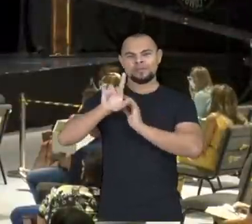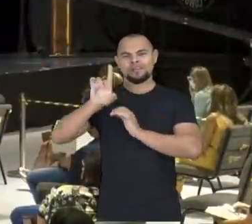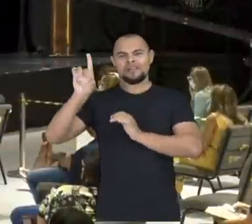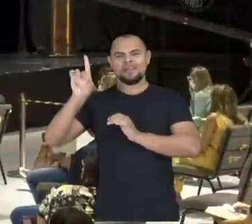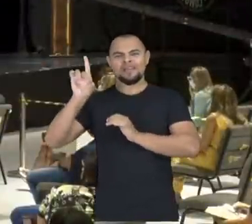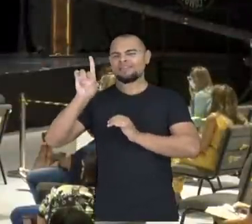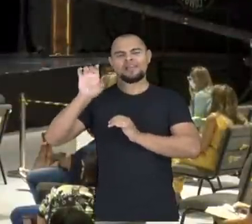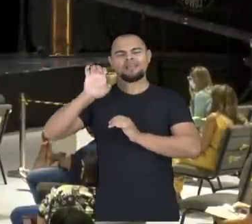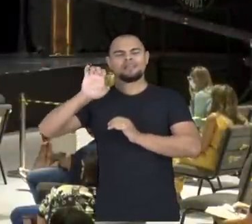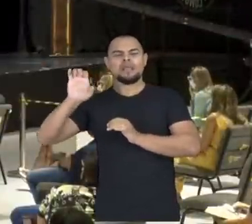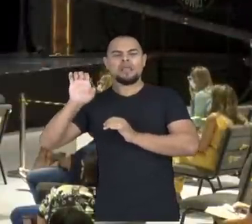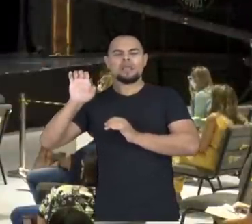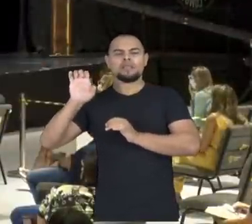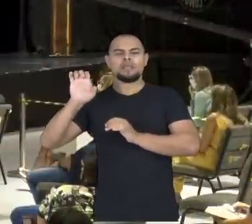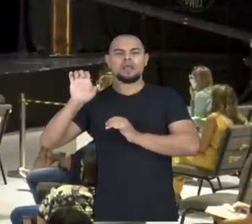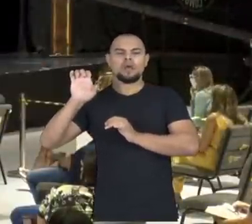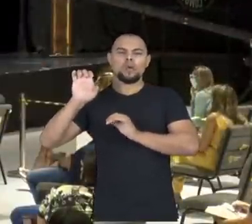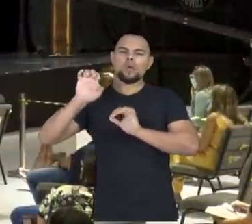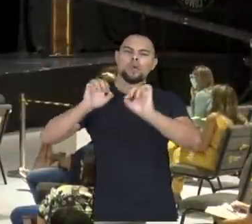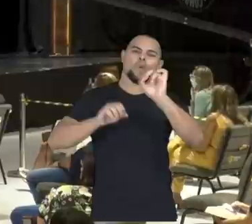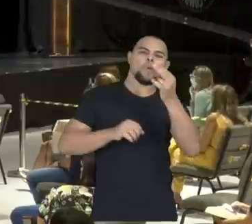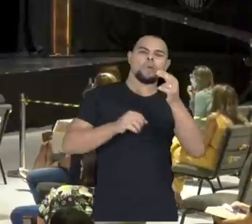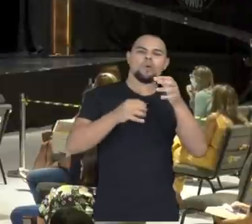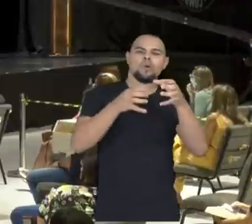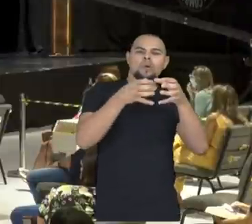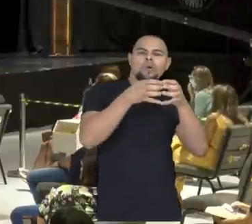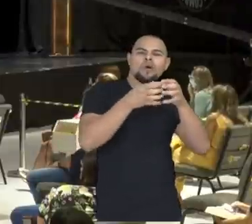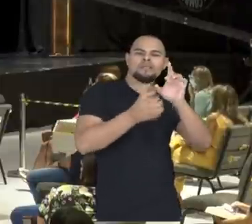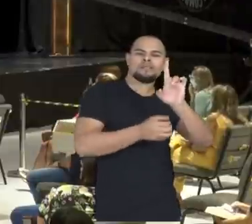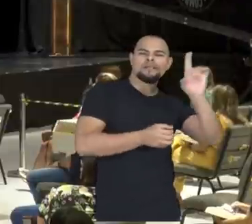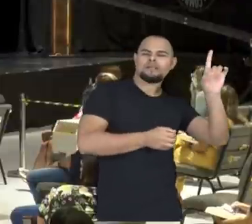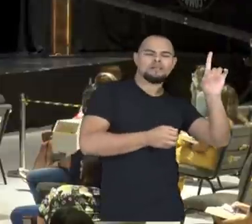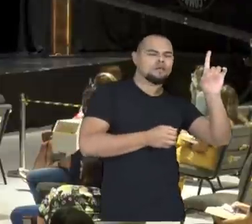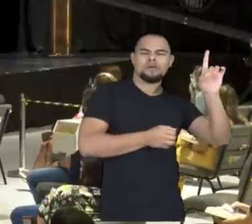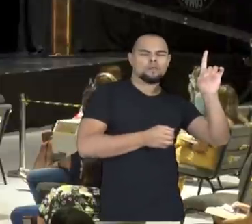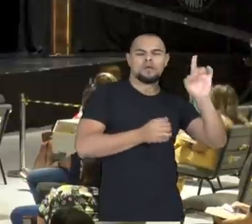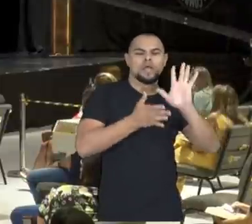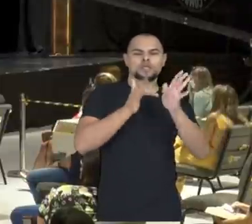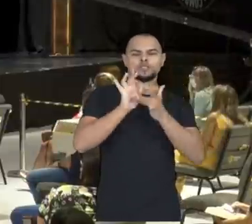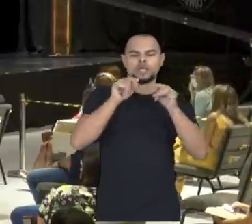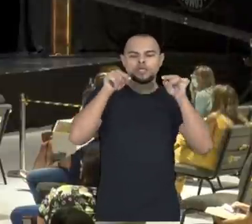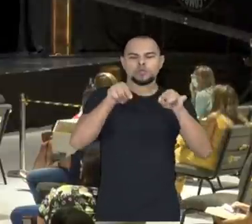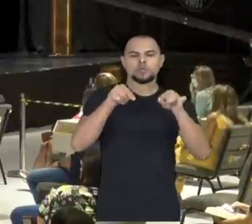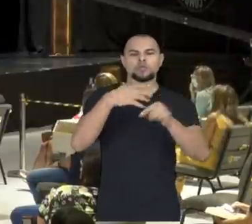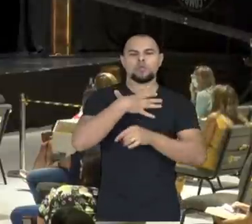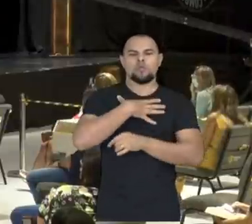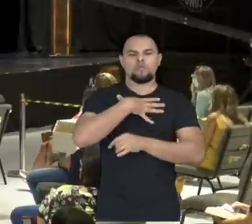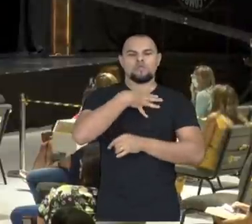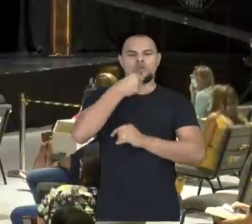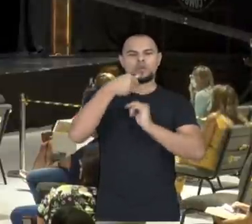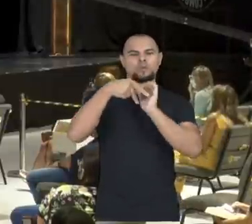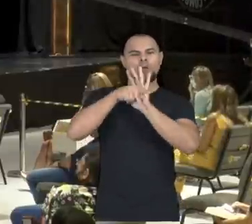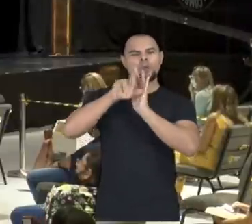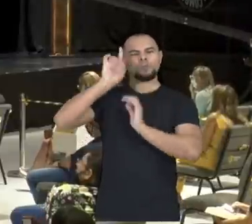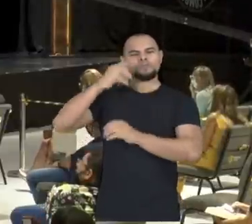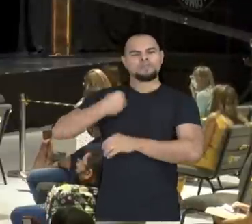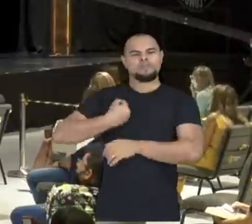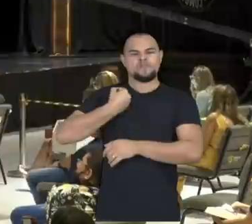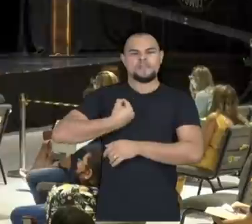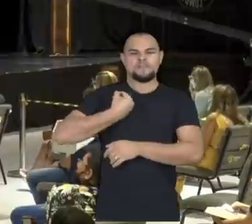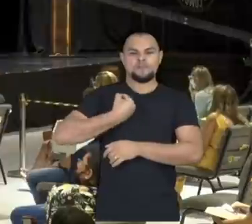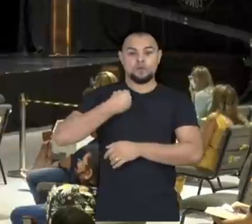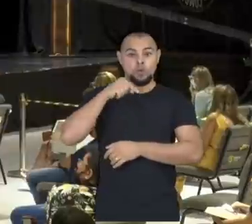não é sobre um Jesus da direita, é sobre o Cristo, o Filho do Deus vivo.